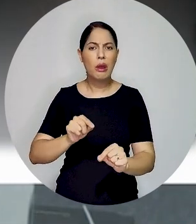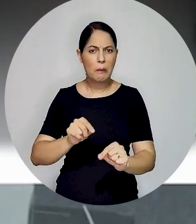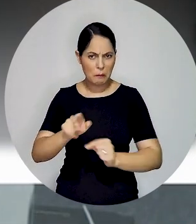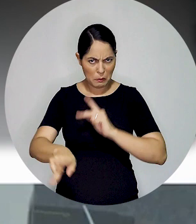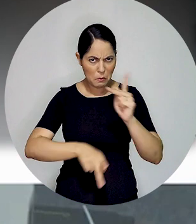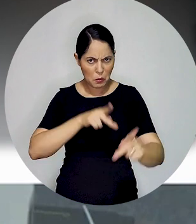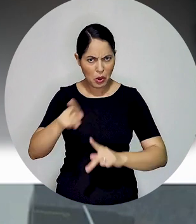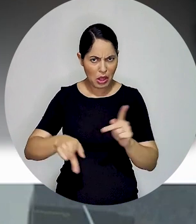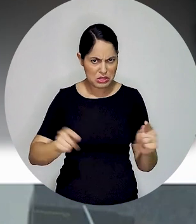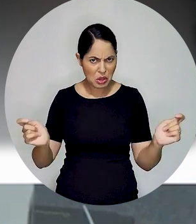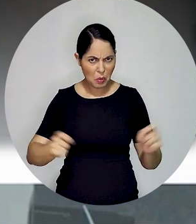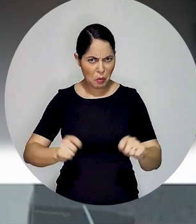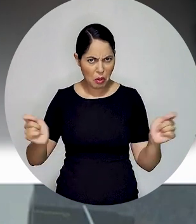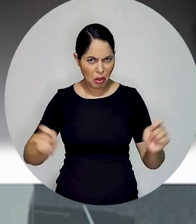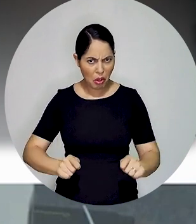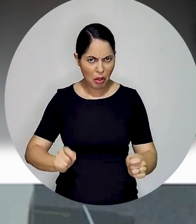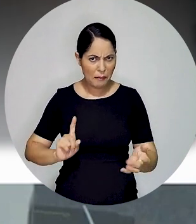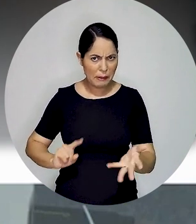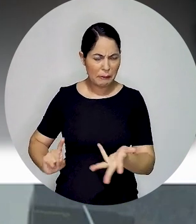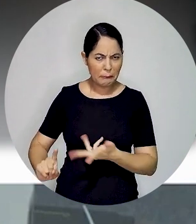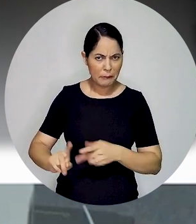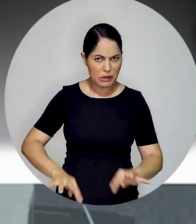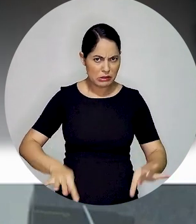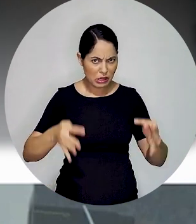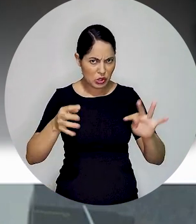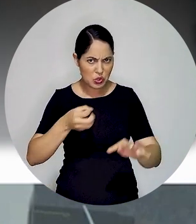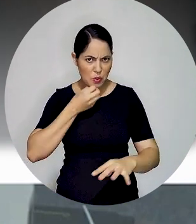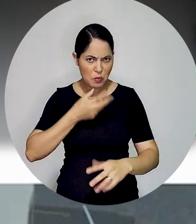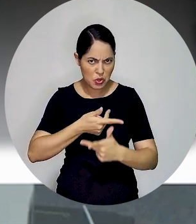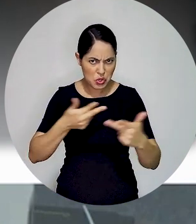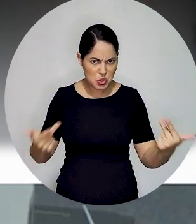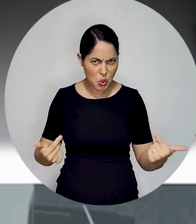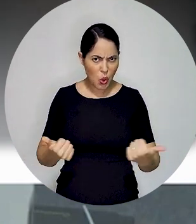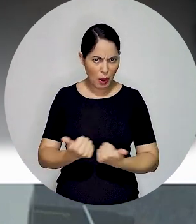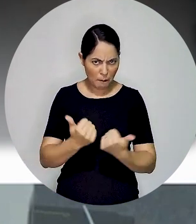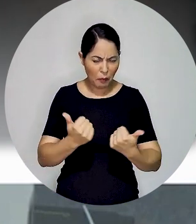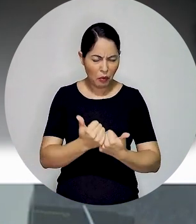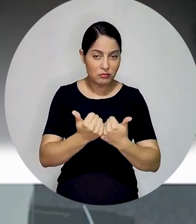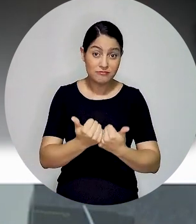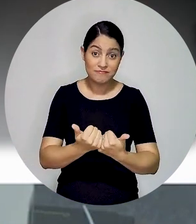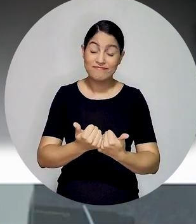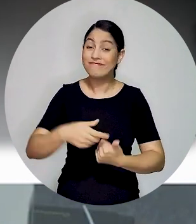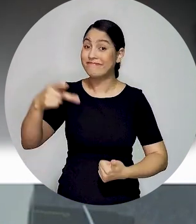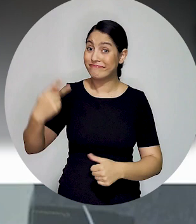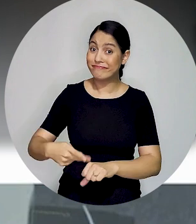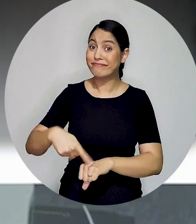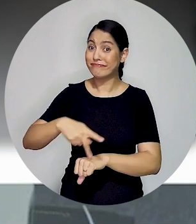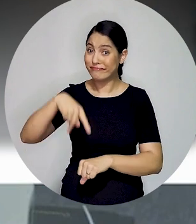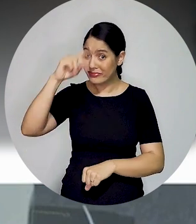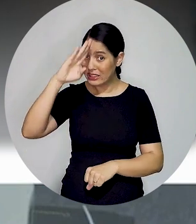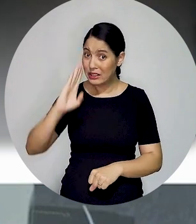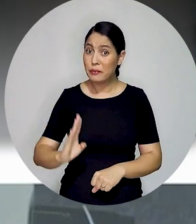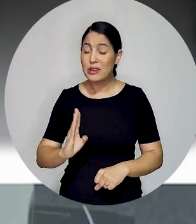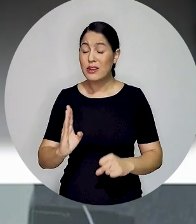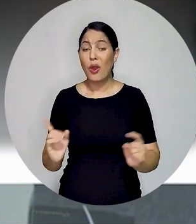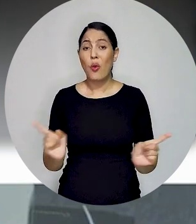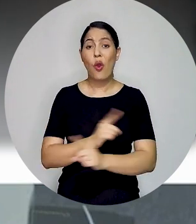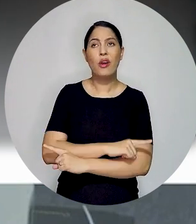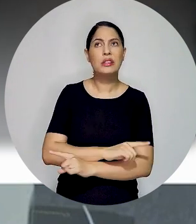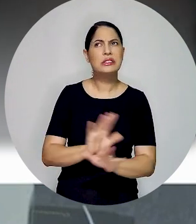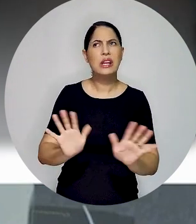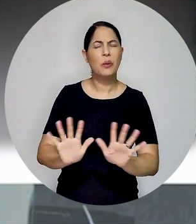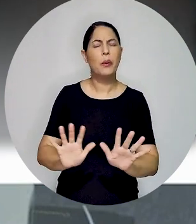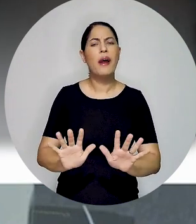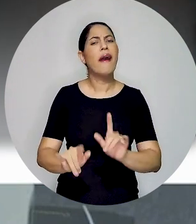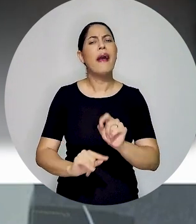saber exatamente, primeiro, nesse aspecto pragmático, da possibilidade da população de usufruir dessas possibilidades tecnológicas.